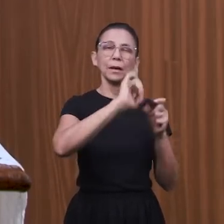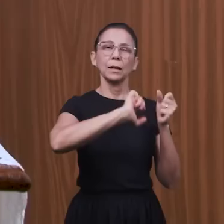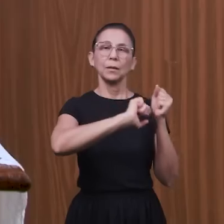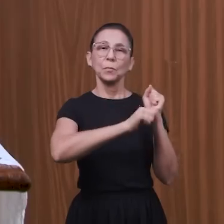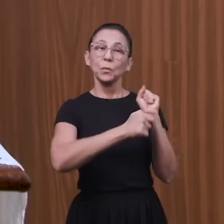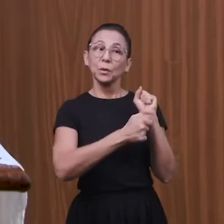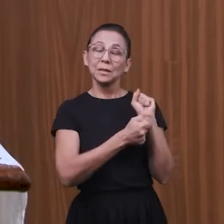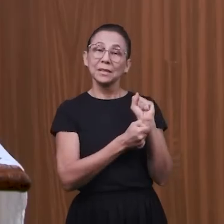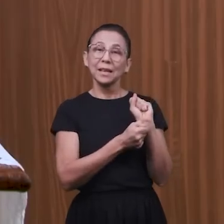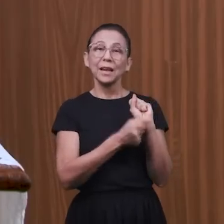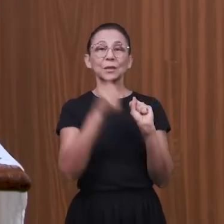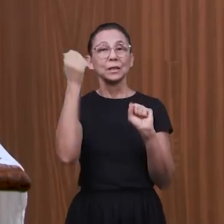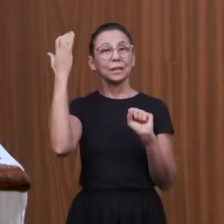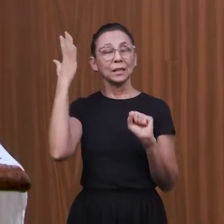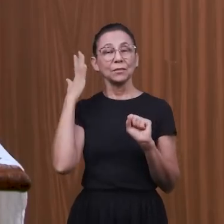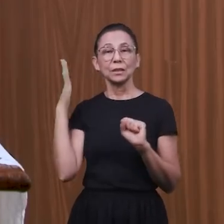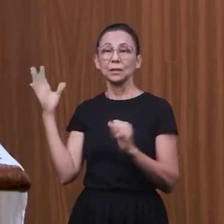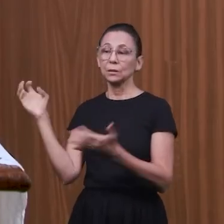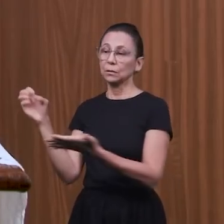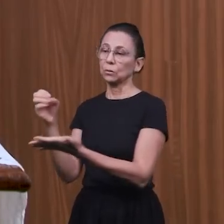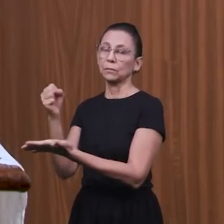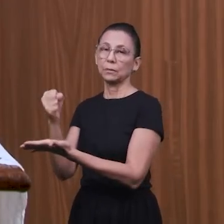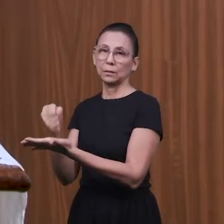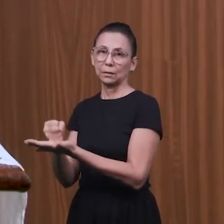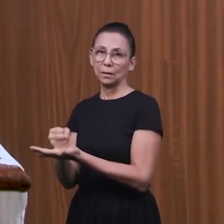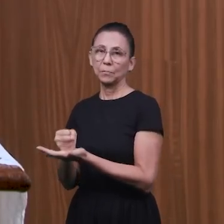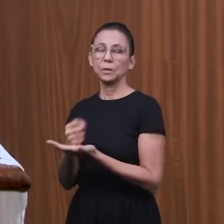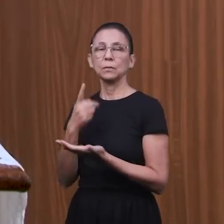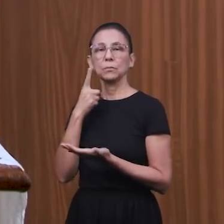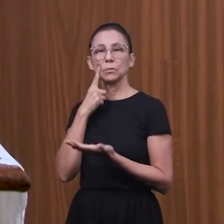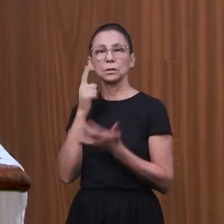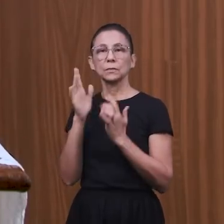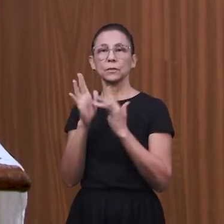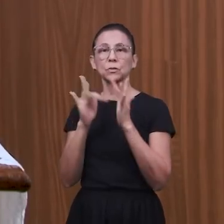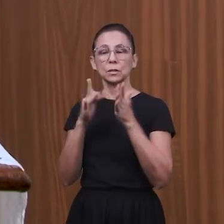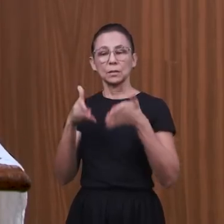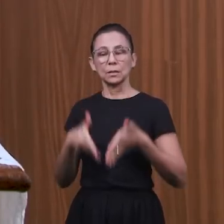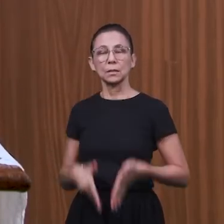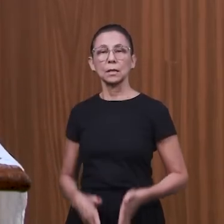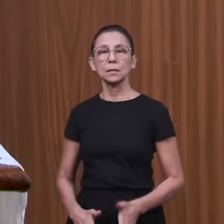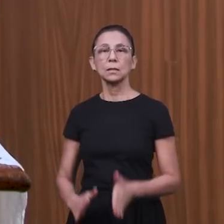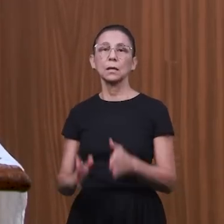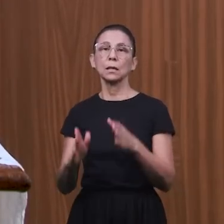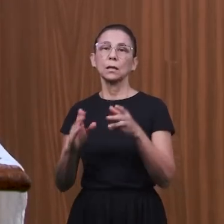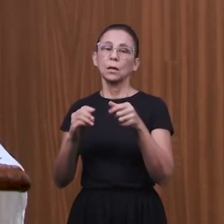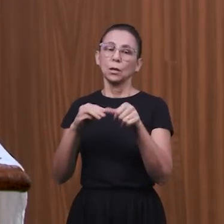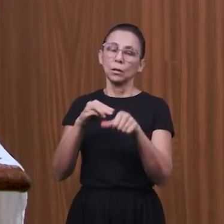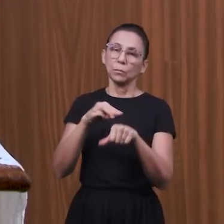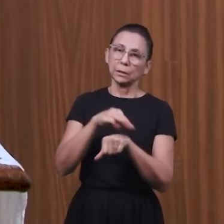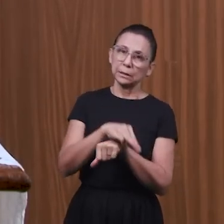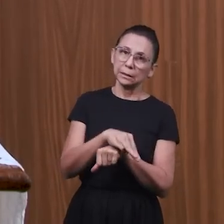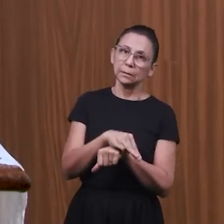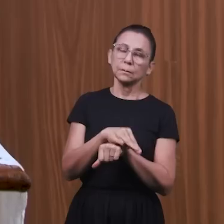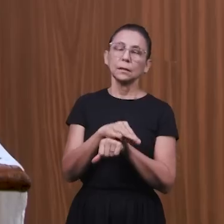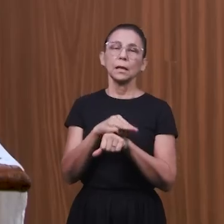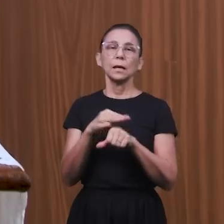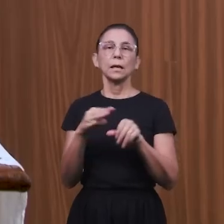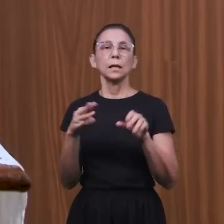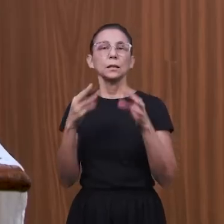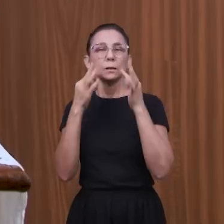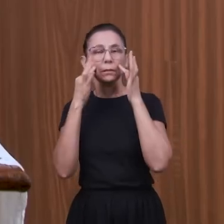a ser revelado. No Novo Testamento, você vê o nascimento de Jesus, o seu ministério e o